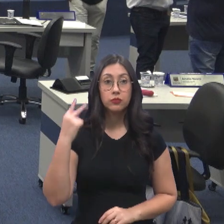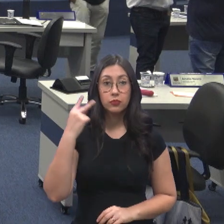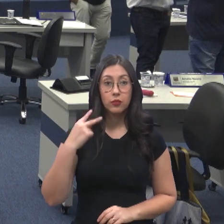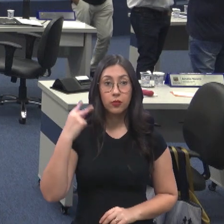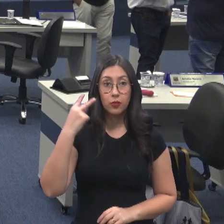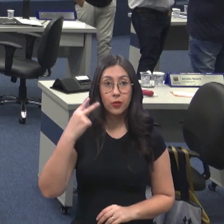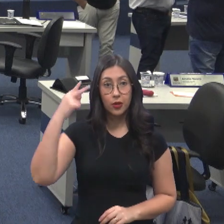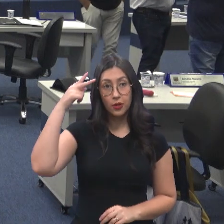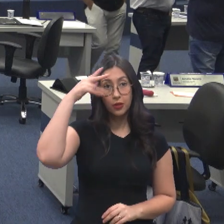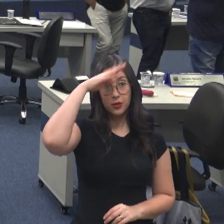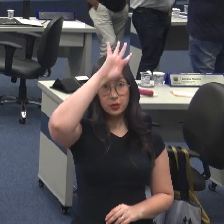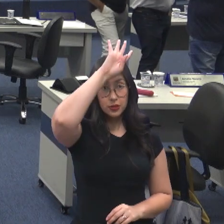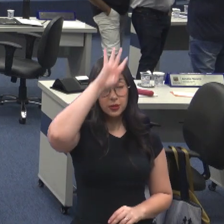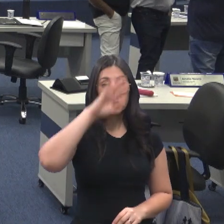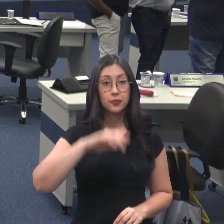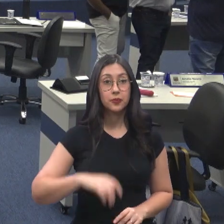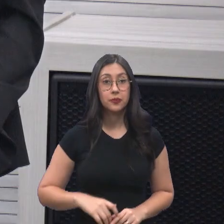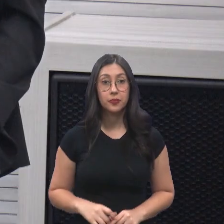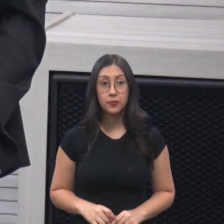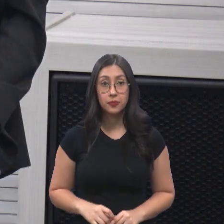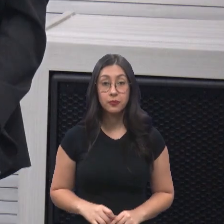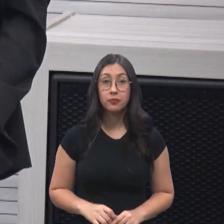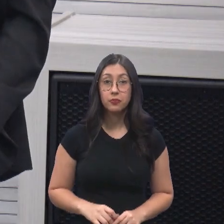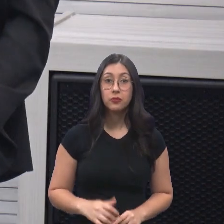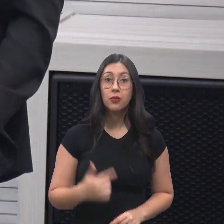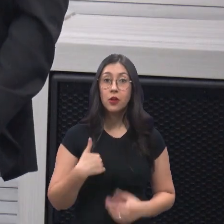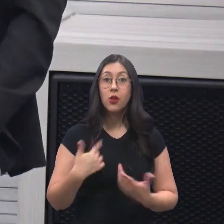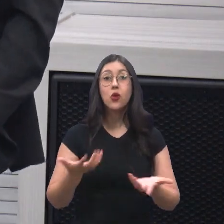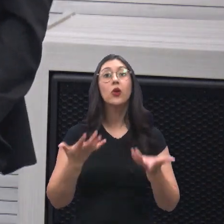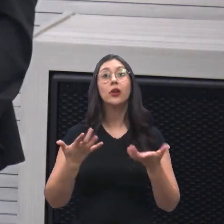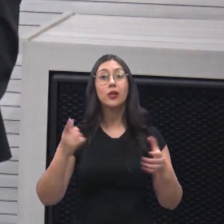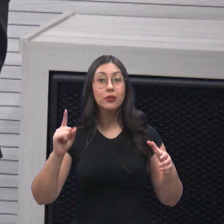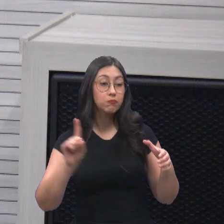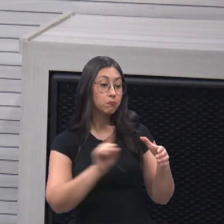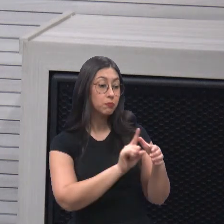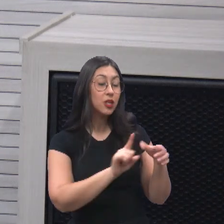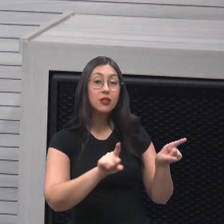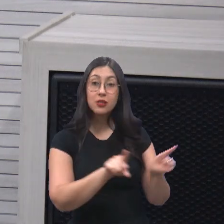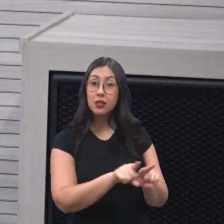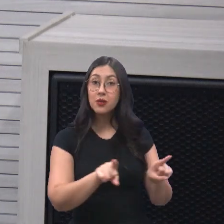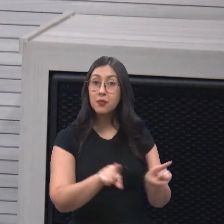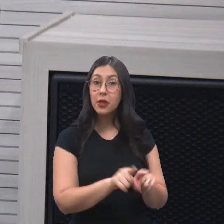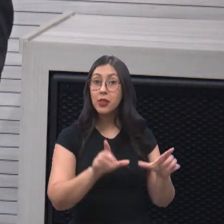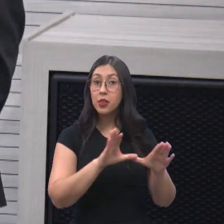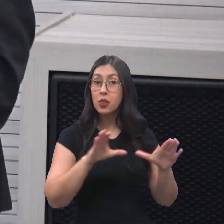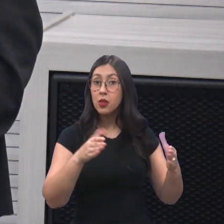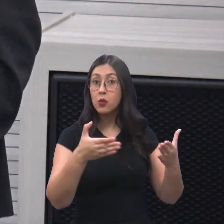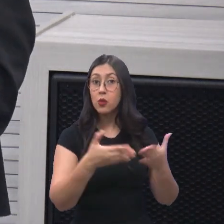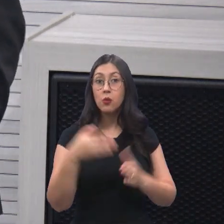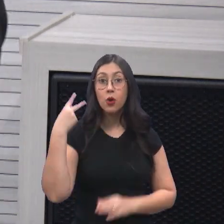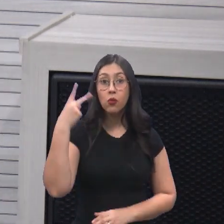vereador Sena. Presidente, quero incluir o meu nome também na Frente Parlamentar